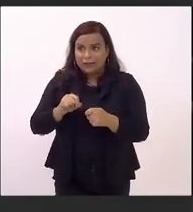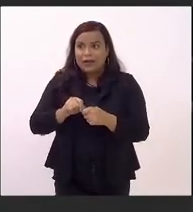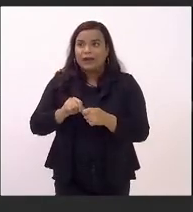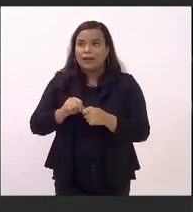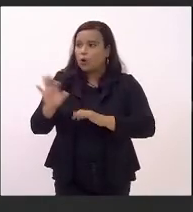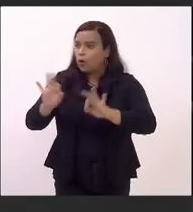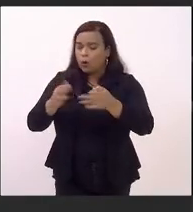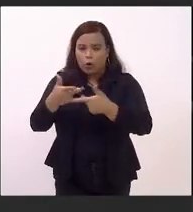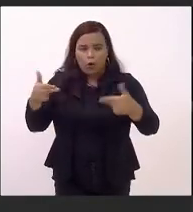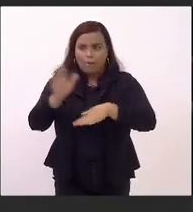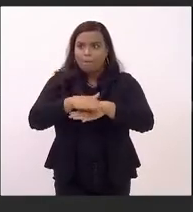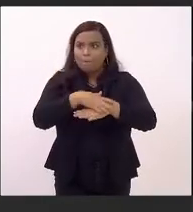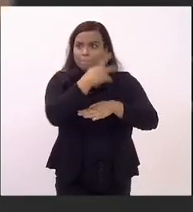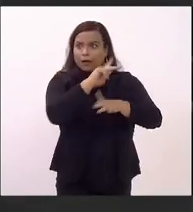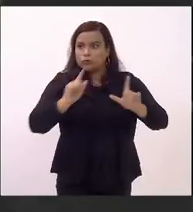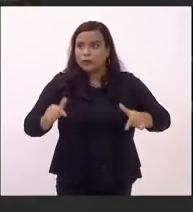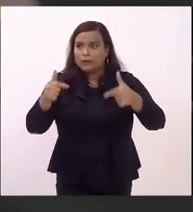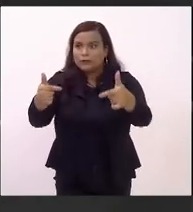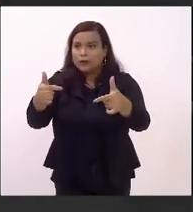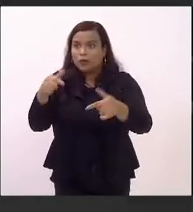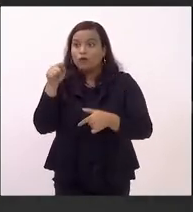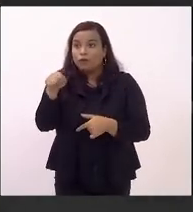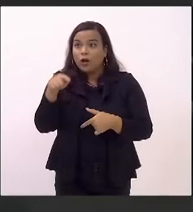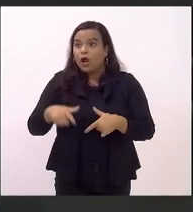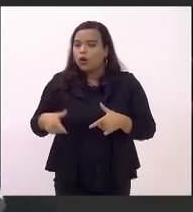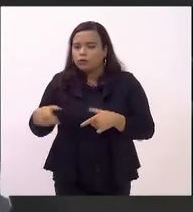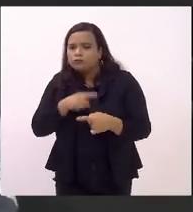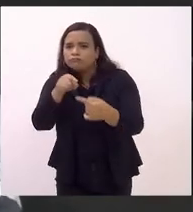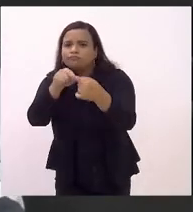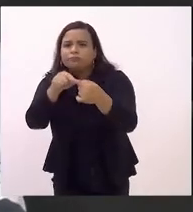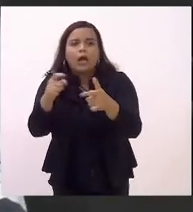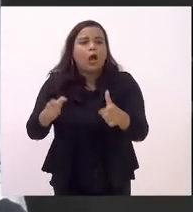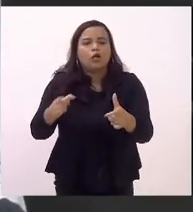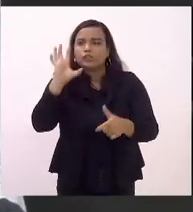você. Você vai chegar num lugar que nem você sabe.